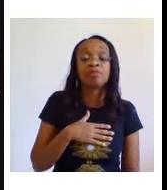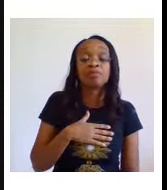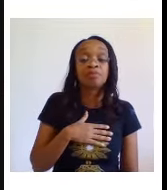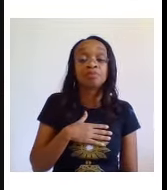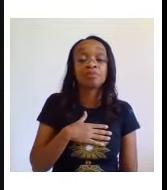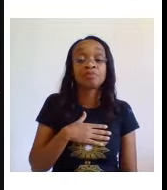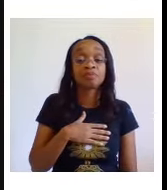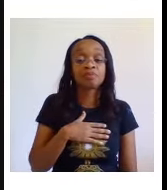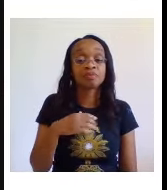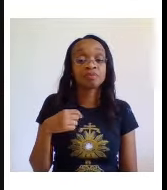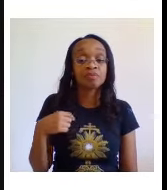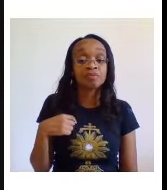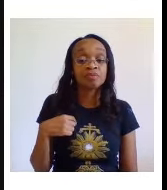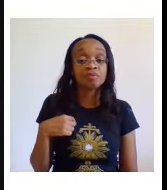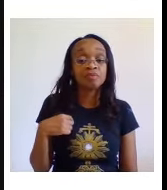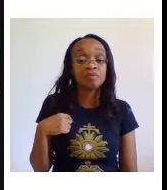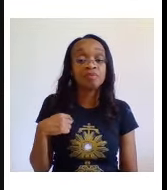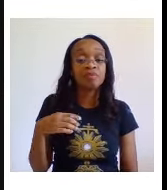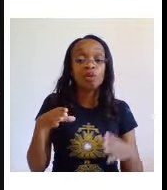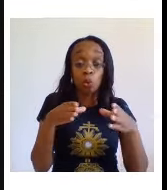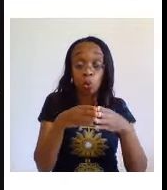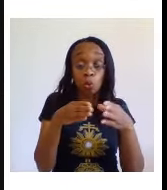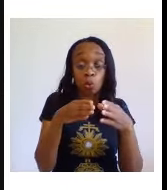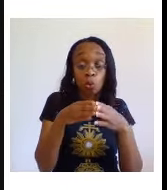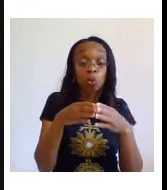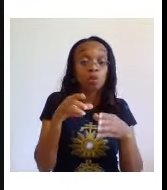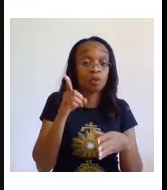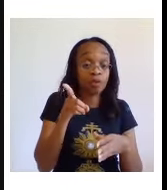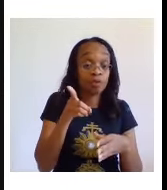se está sendo colocado aí o grupo